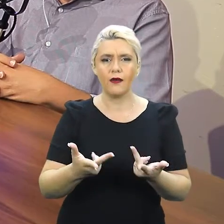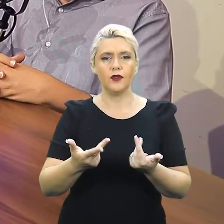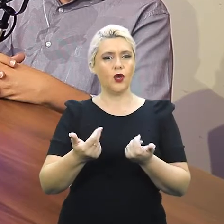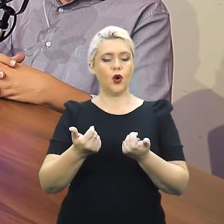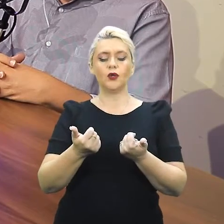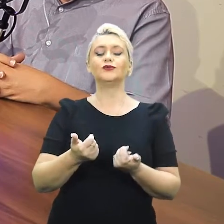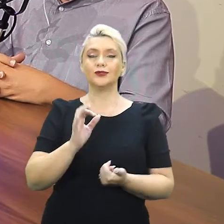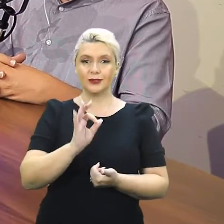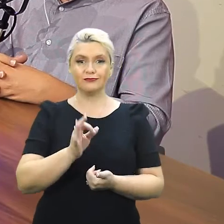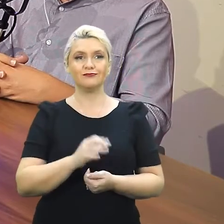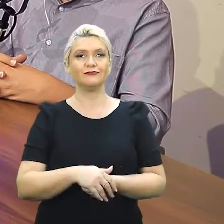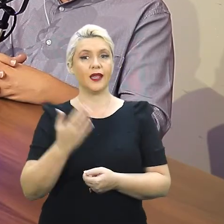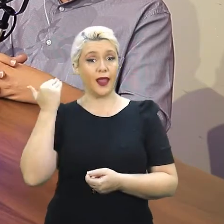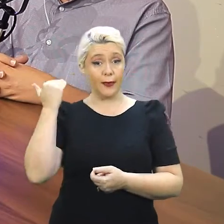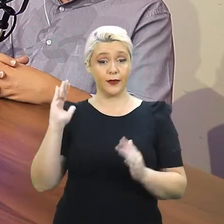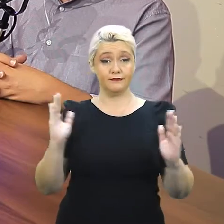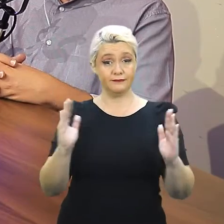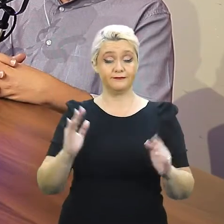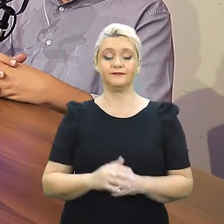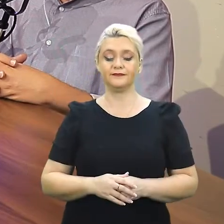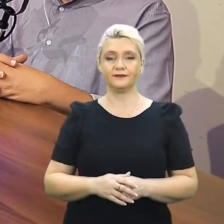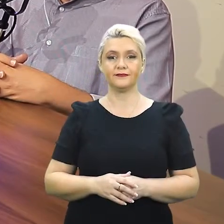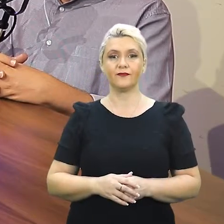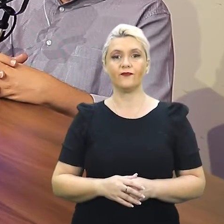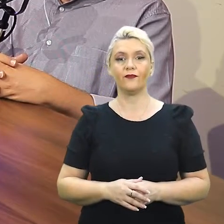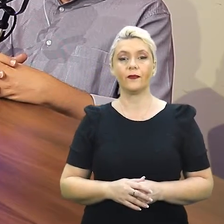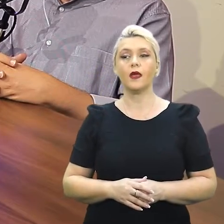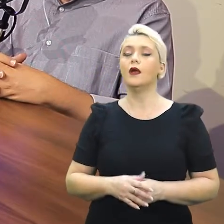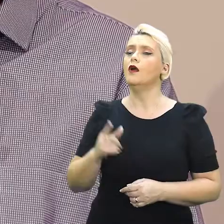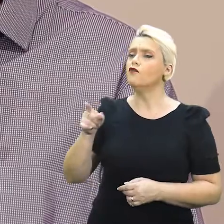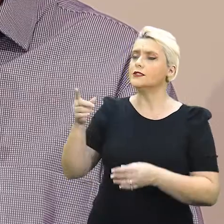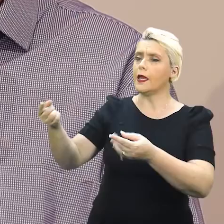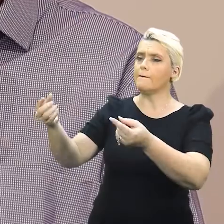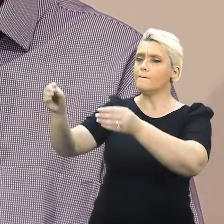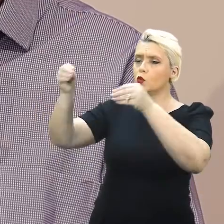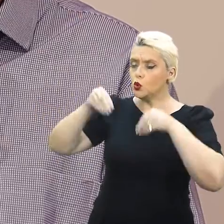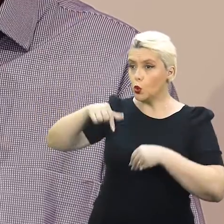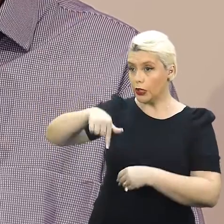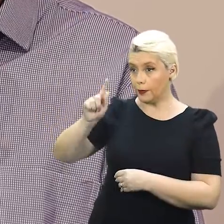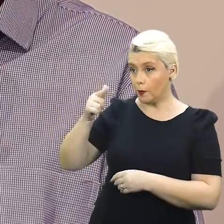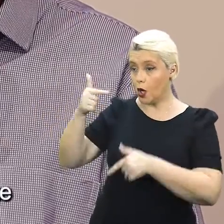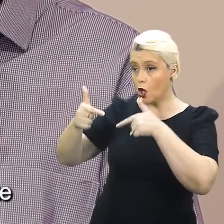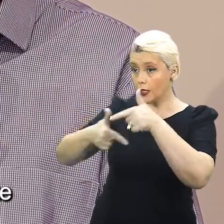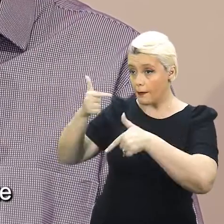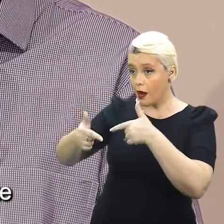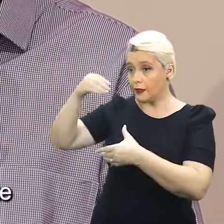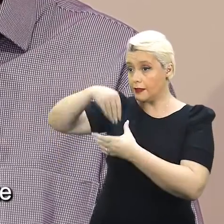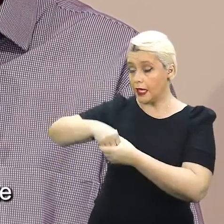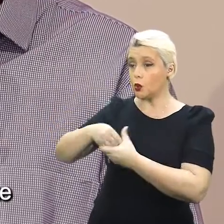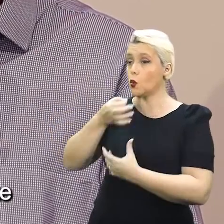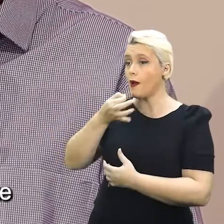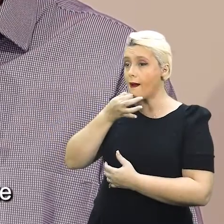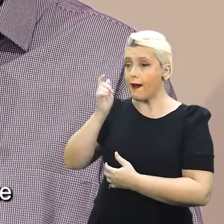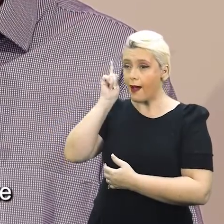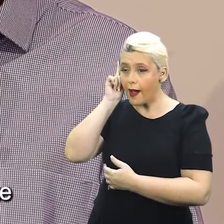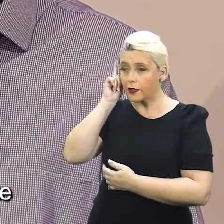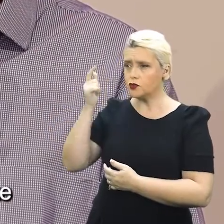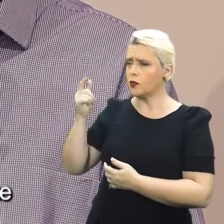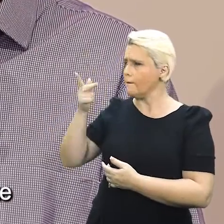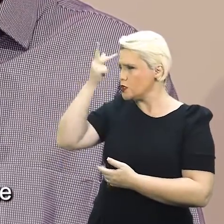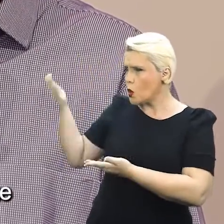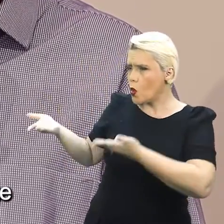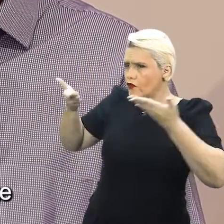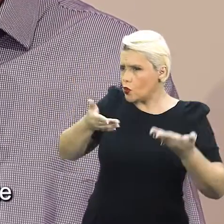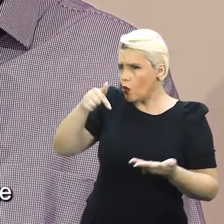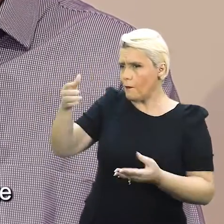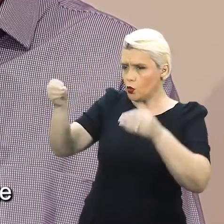impagáveis no rádio Aham. brasileiro e na televisão. Ô Cajuru, você veio para Goiânia para trabalhar no rádio, recebeu um convite e veio para cá?